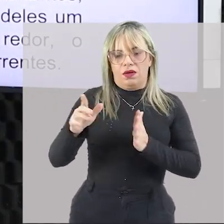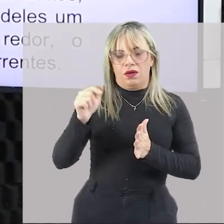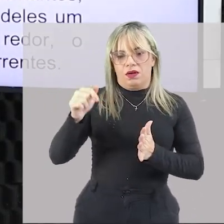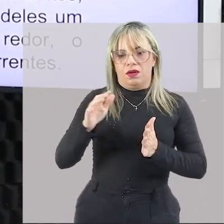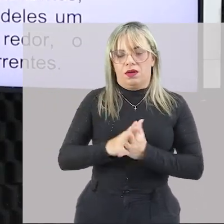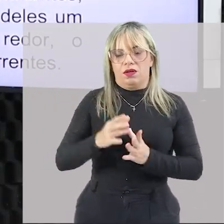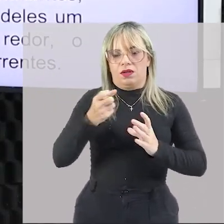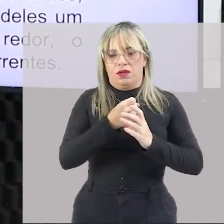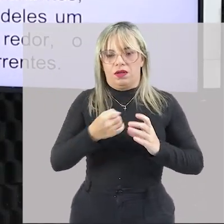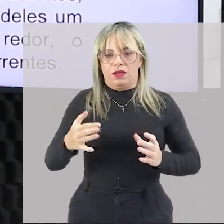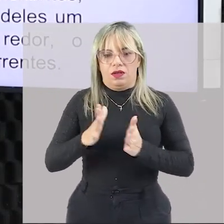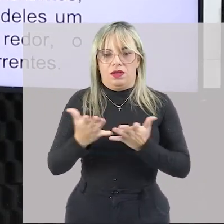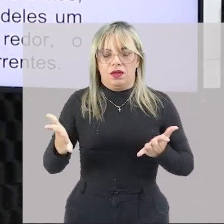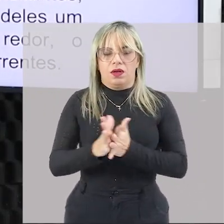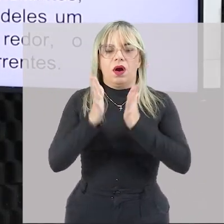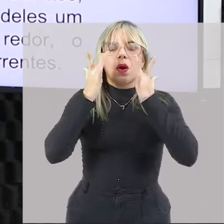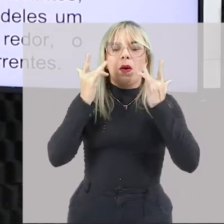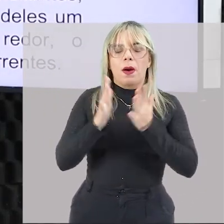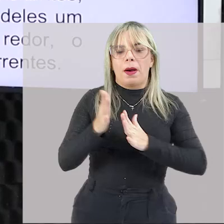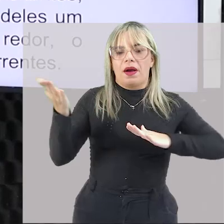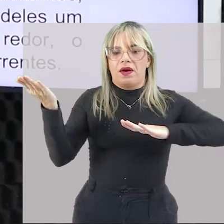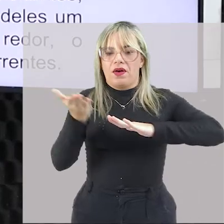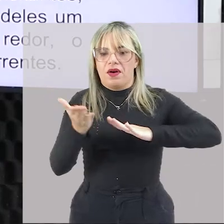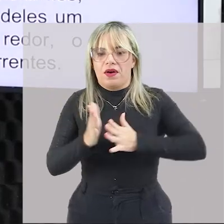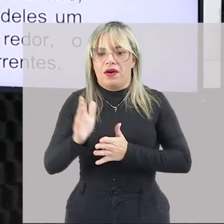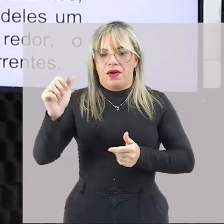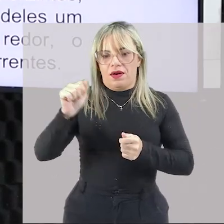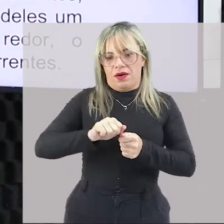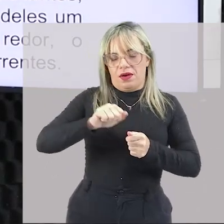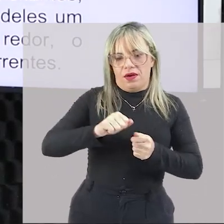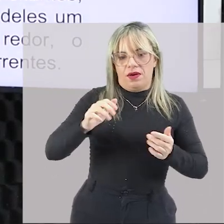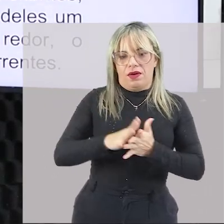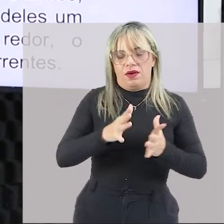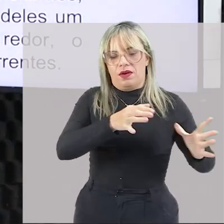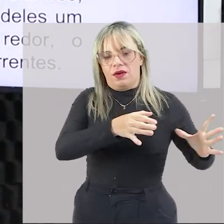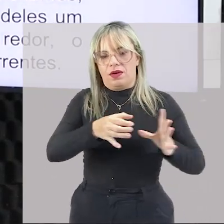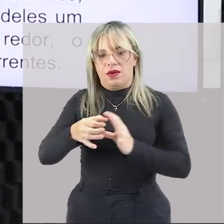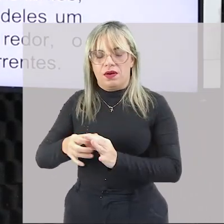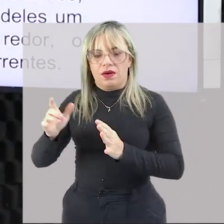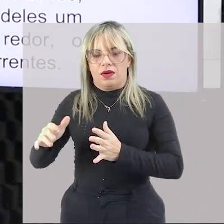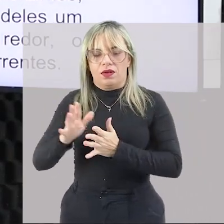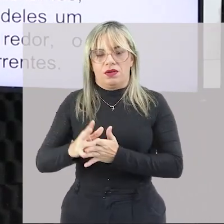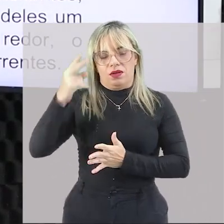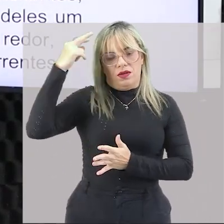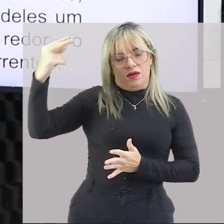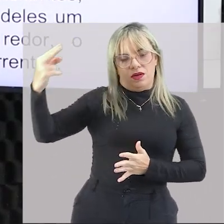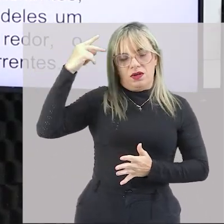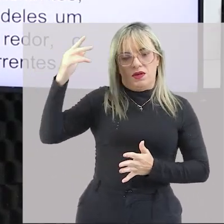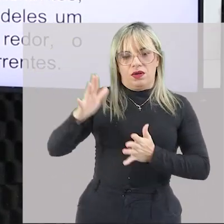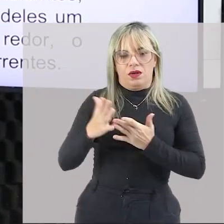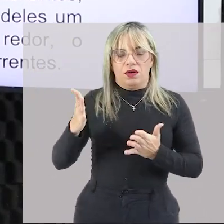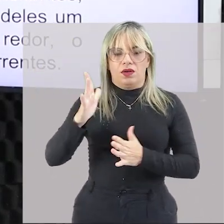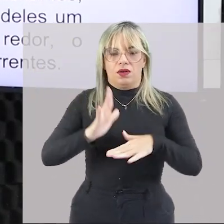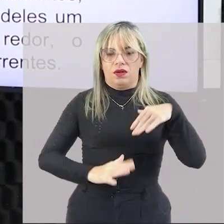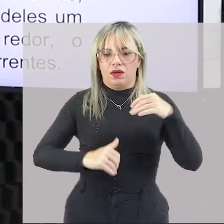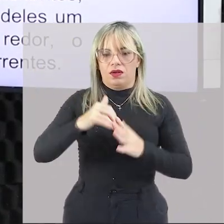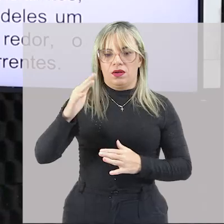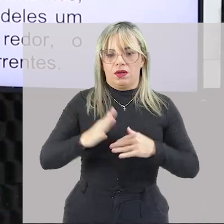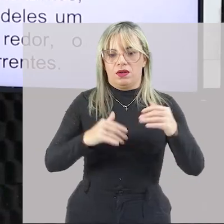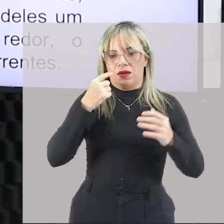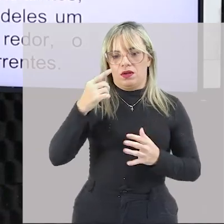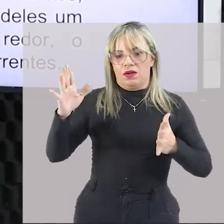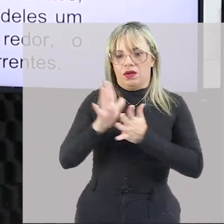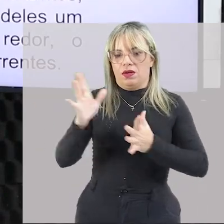arte contemporânea. Fez uma retrospectiva de sua carreira. No meio desta, protagonizou uma